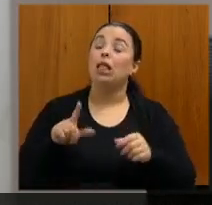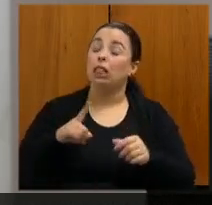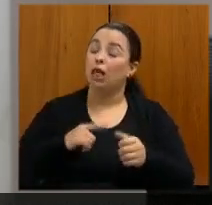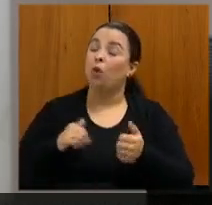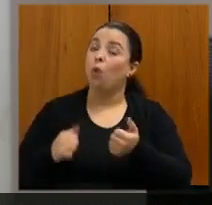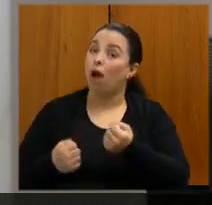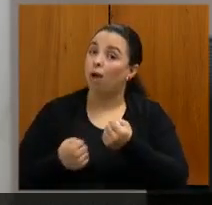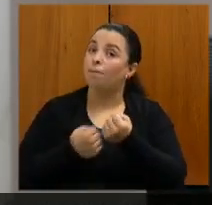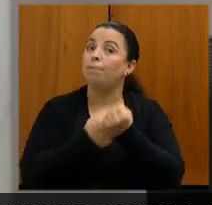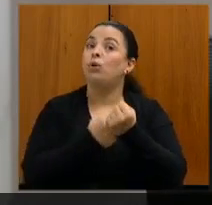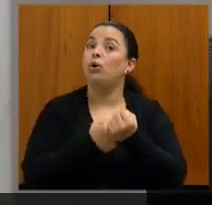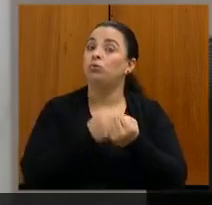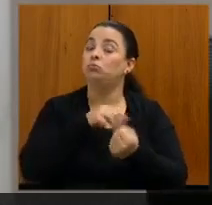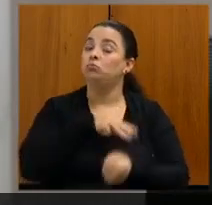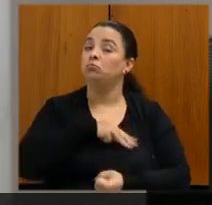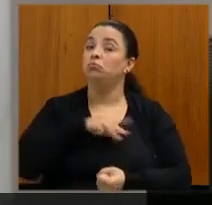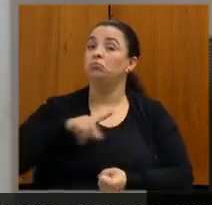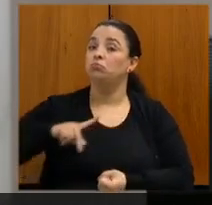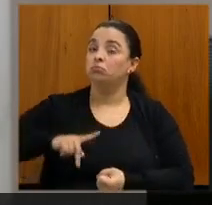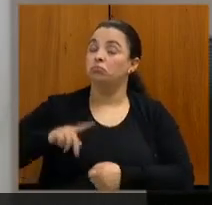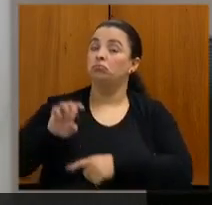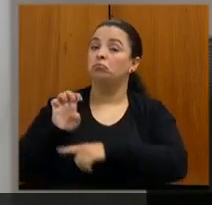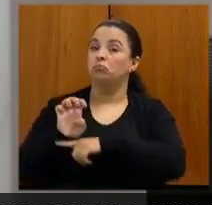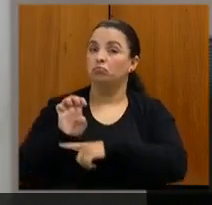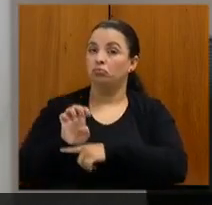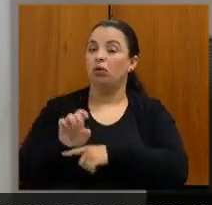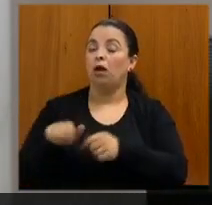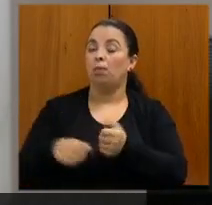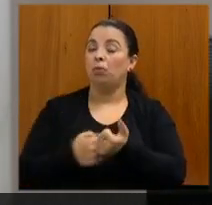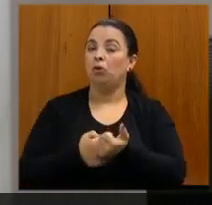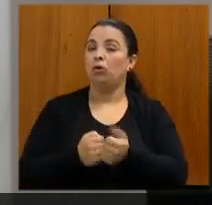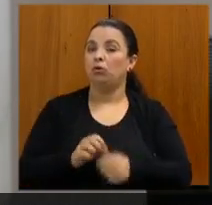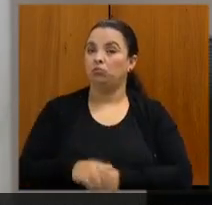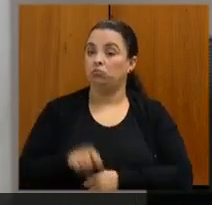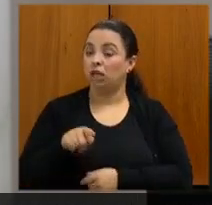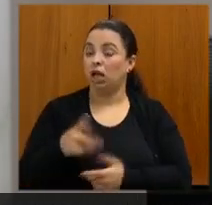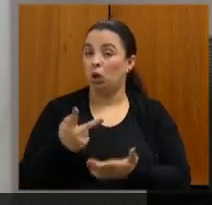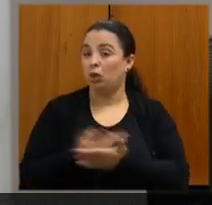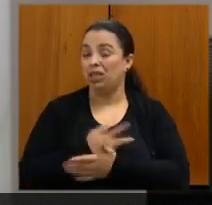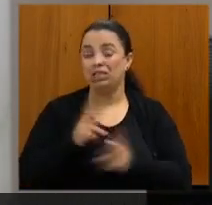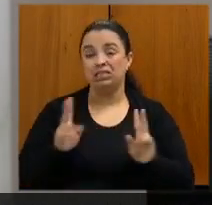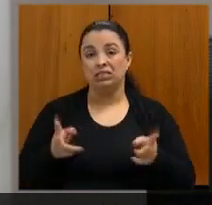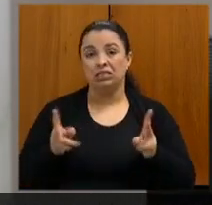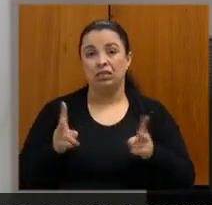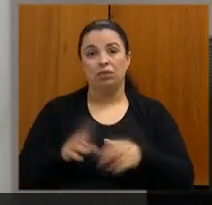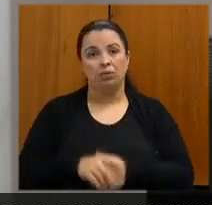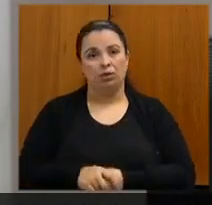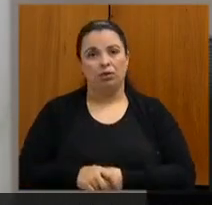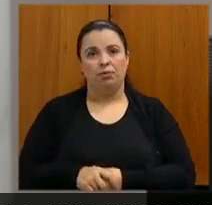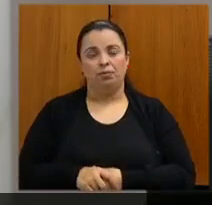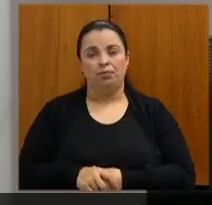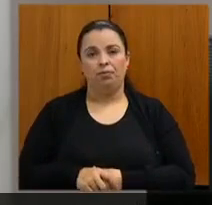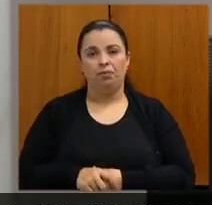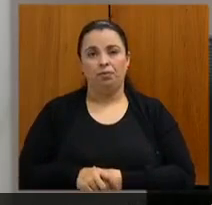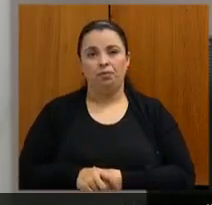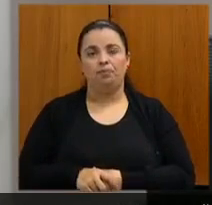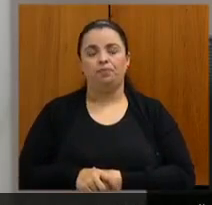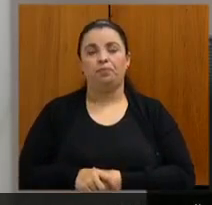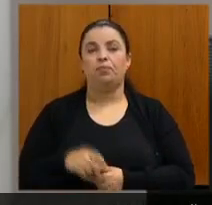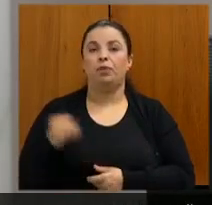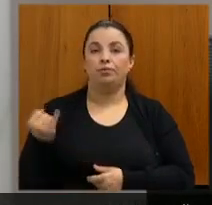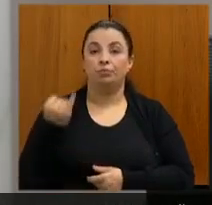isso tem acontecido sistematicamente então é importante também que isso